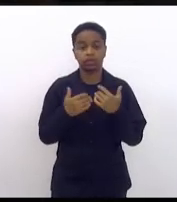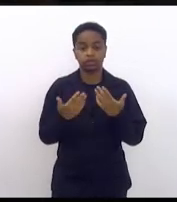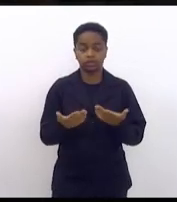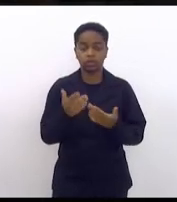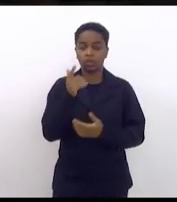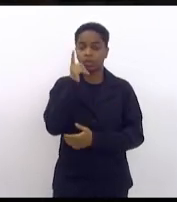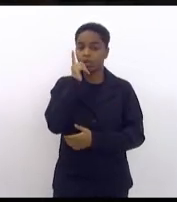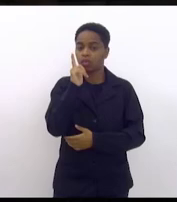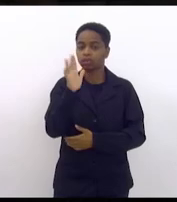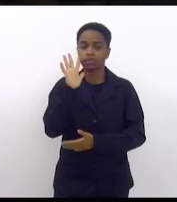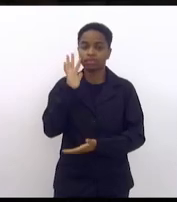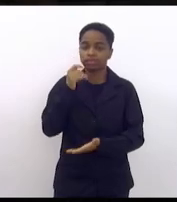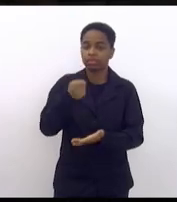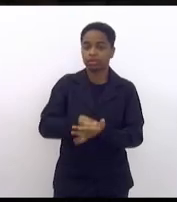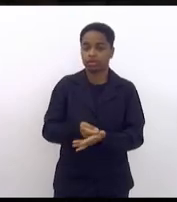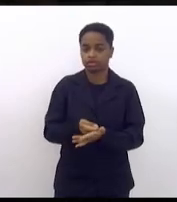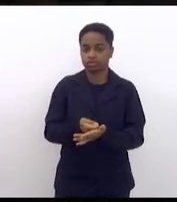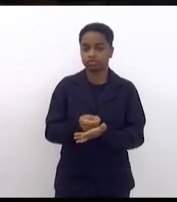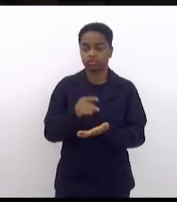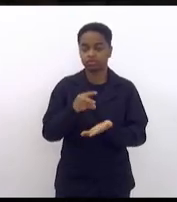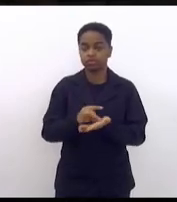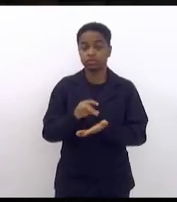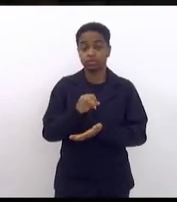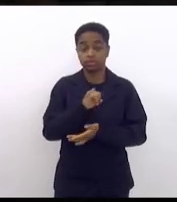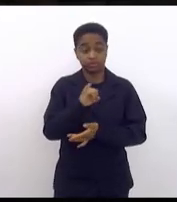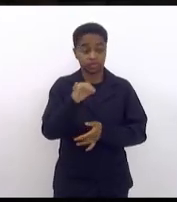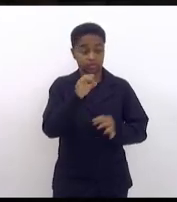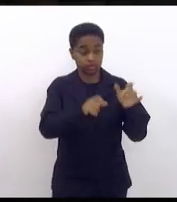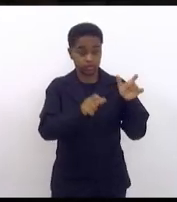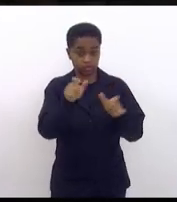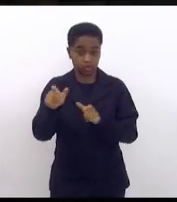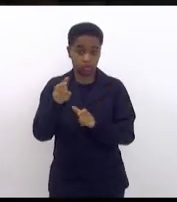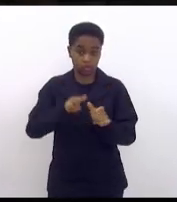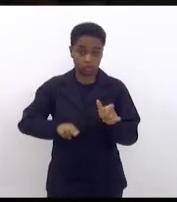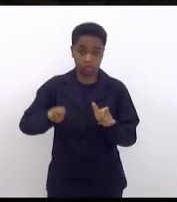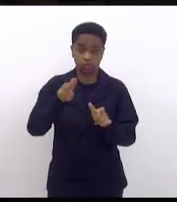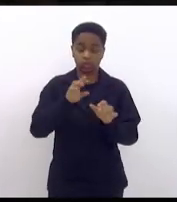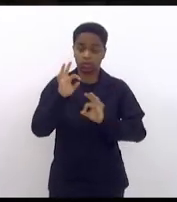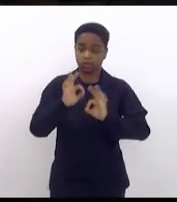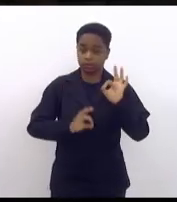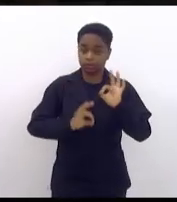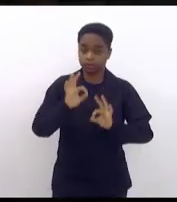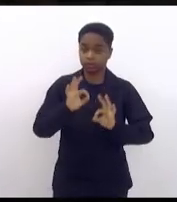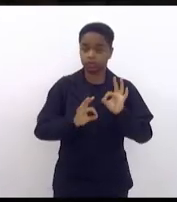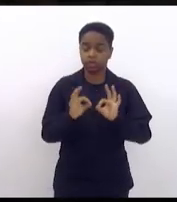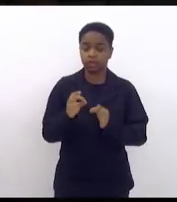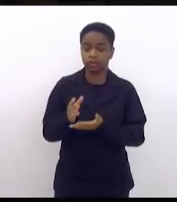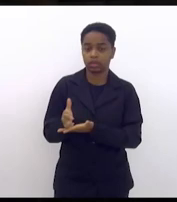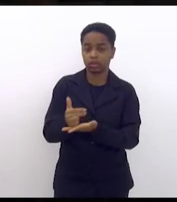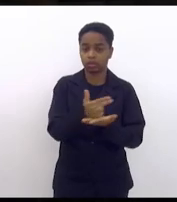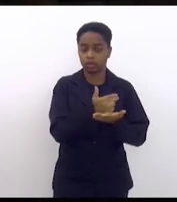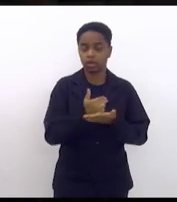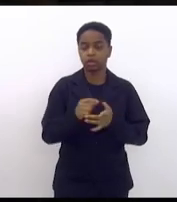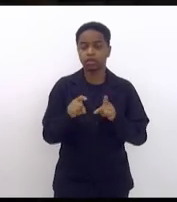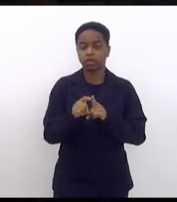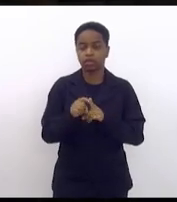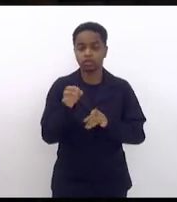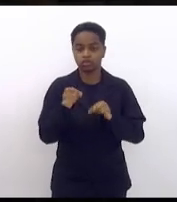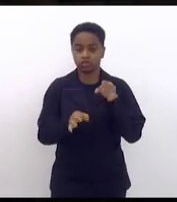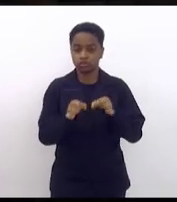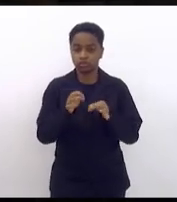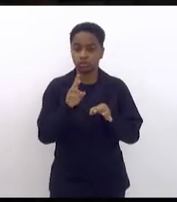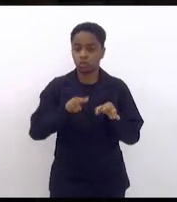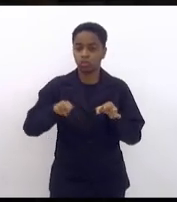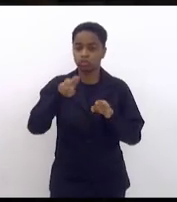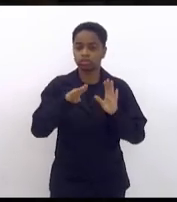consegue decidir que aquele que usa o planejamento tributário, o recurso da justiça, de forma